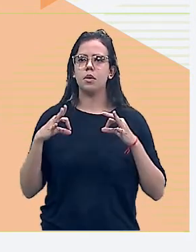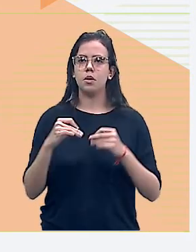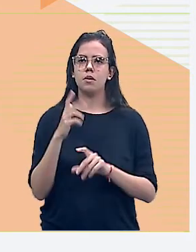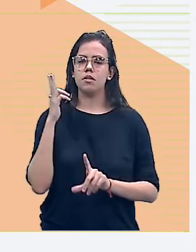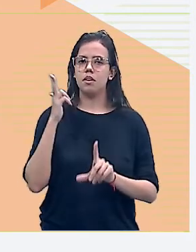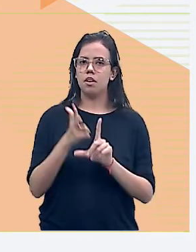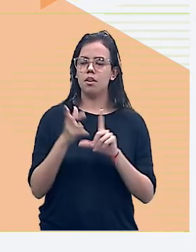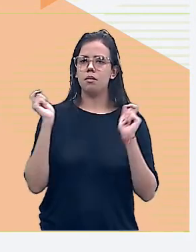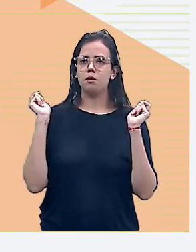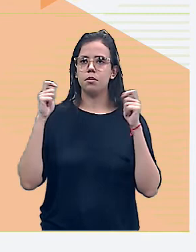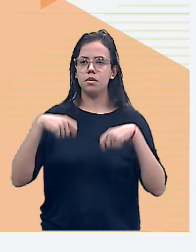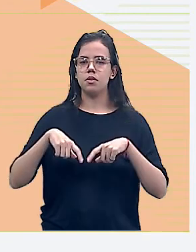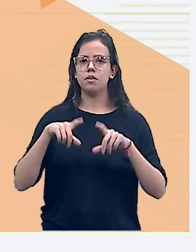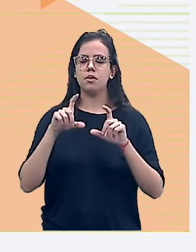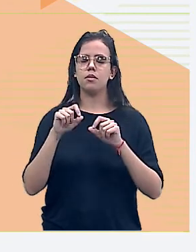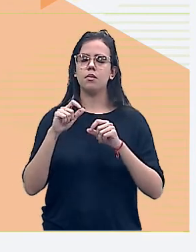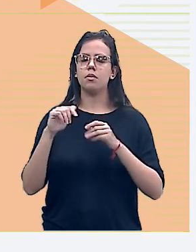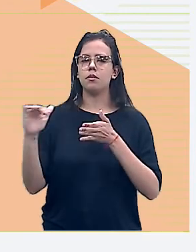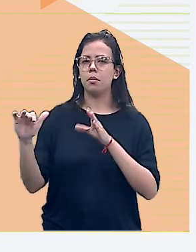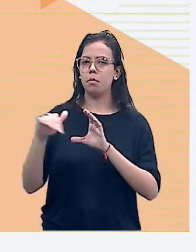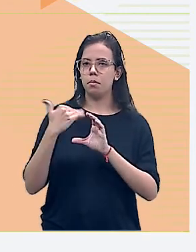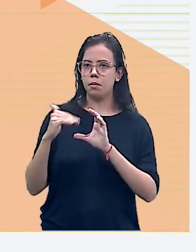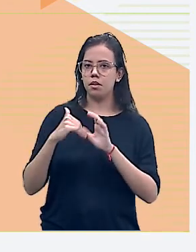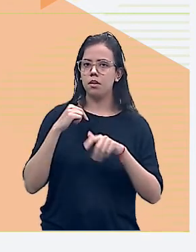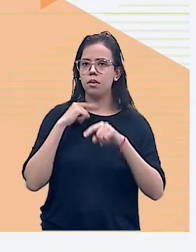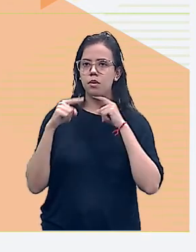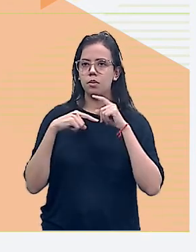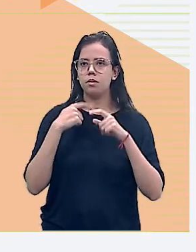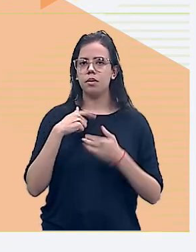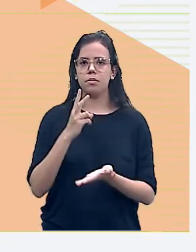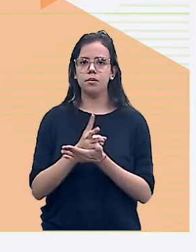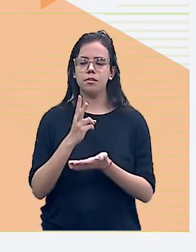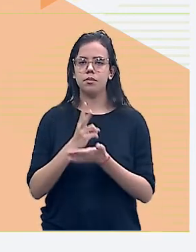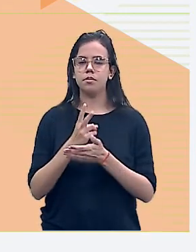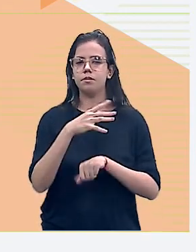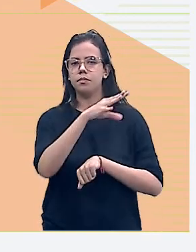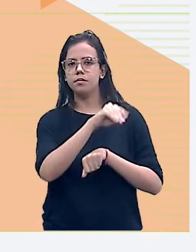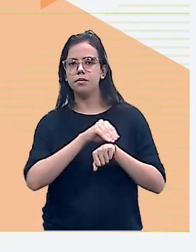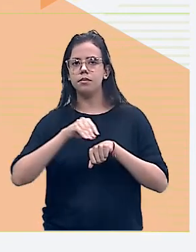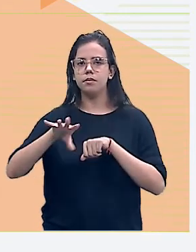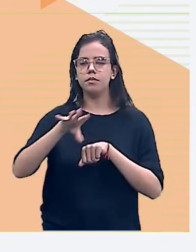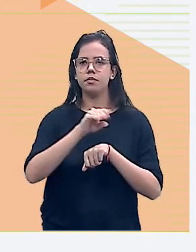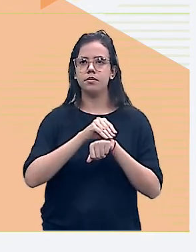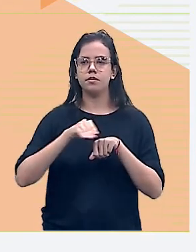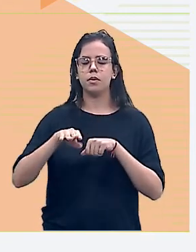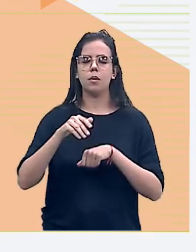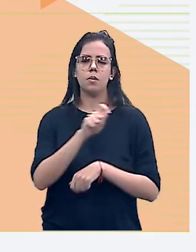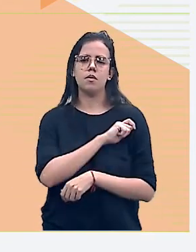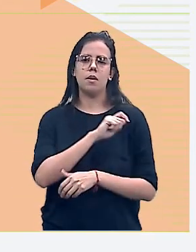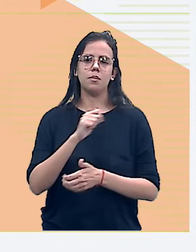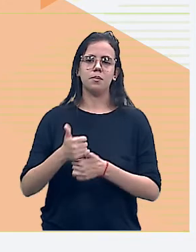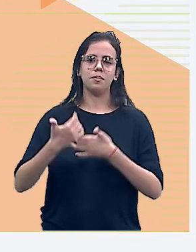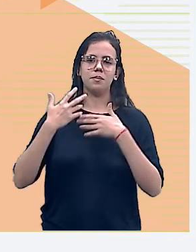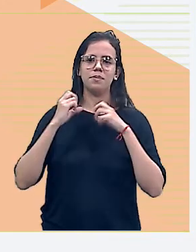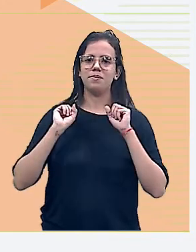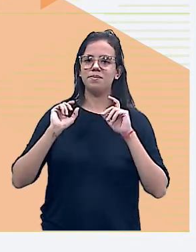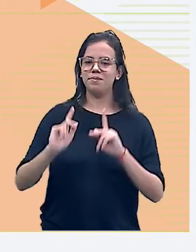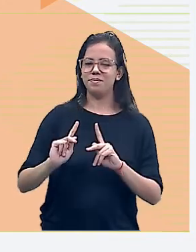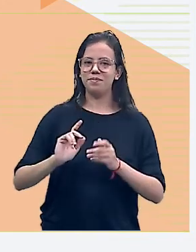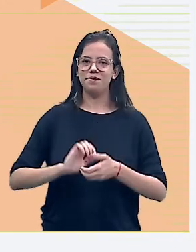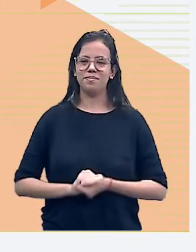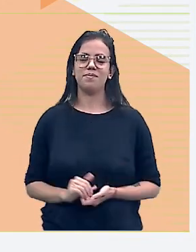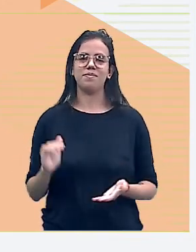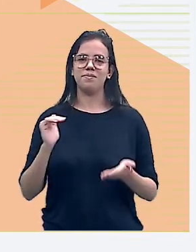as nossas listas podem colocar que eu fico fazendo sempre aqui essa intermediação entre a galera do chat Beleza